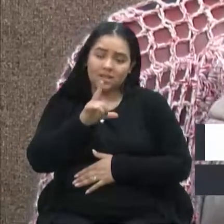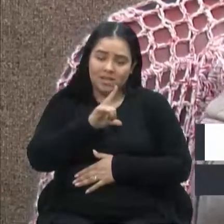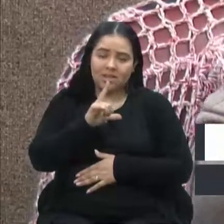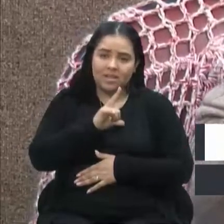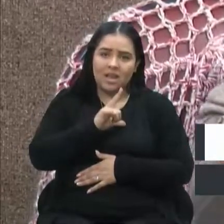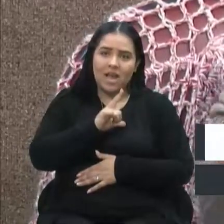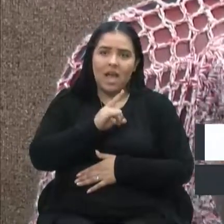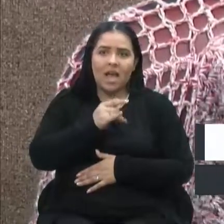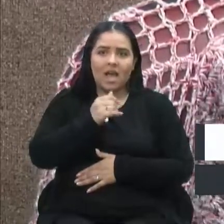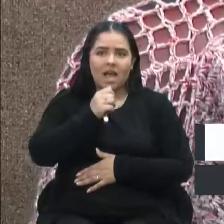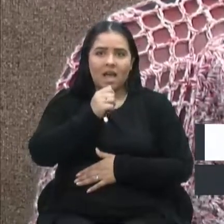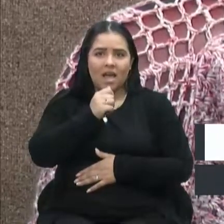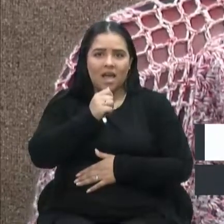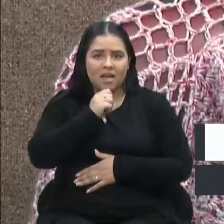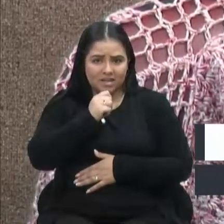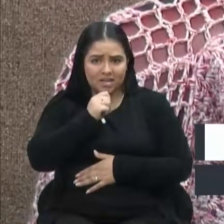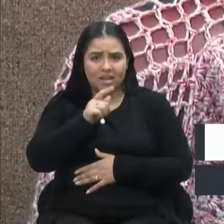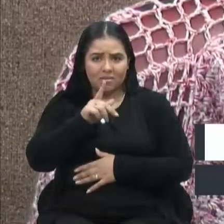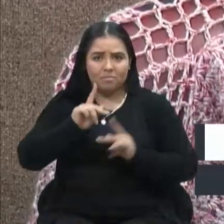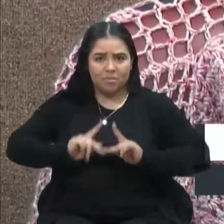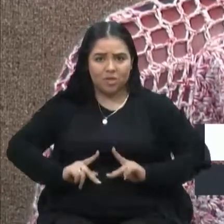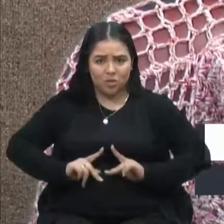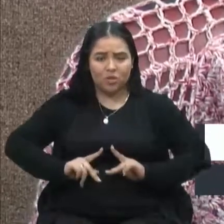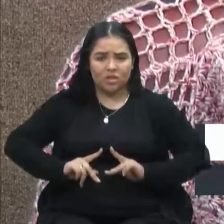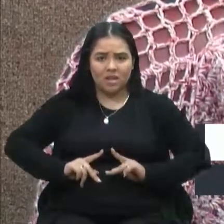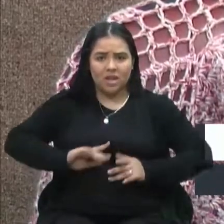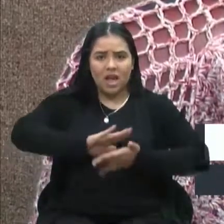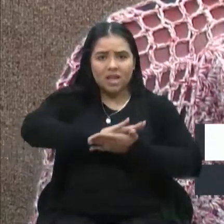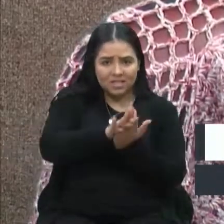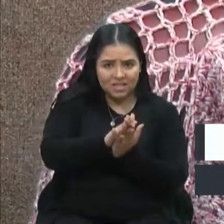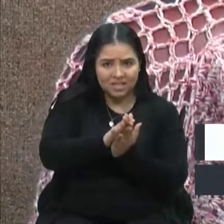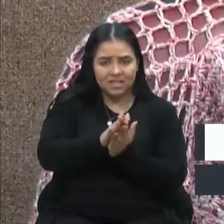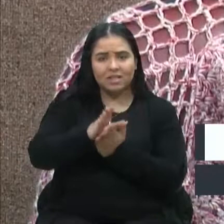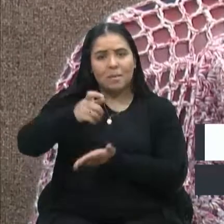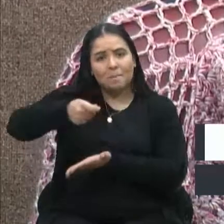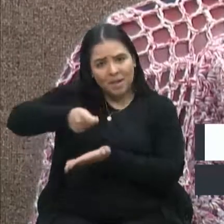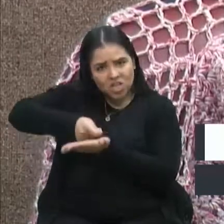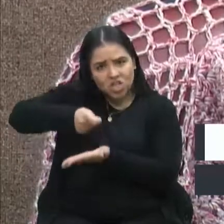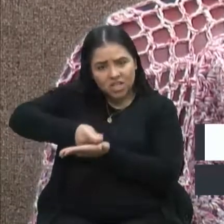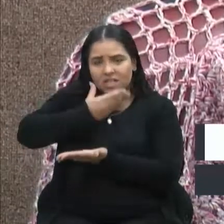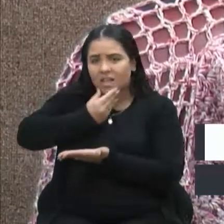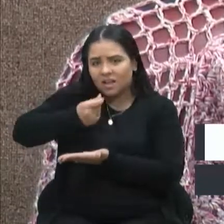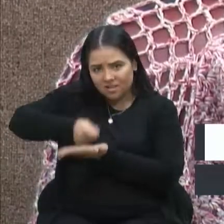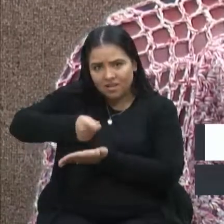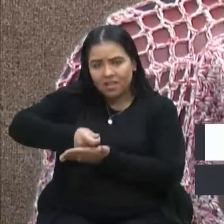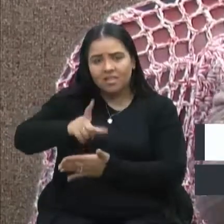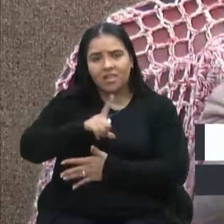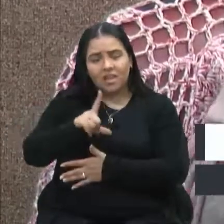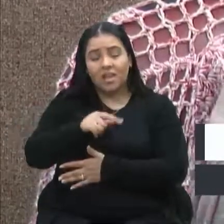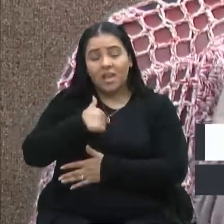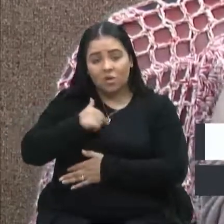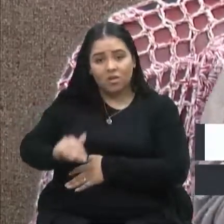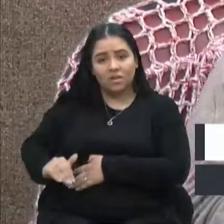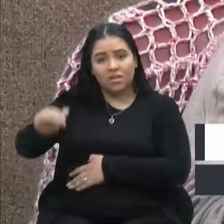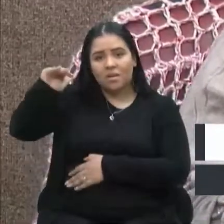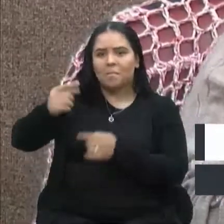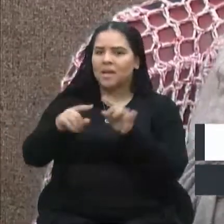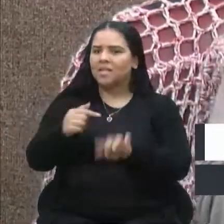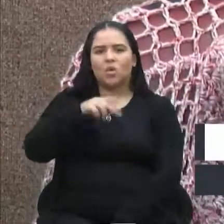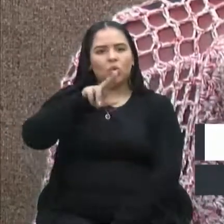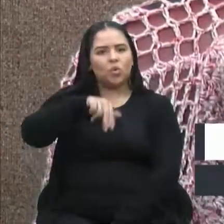existem ainda pessoas racistas, pessoas machistas. Eu fui criada nisso, mas eu nunca fui